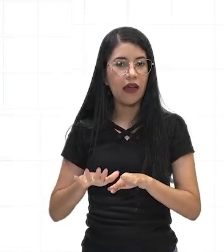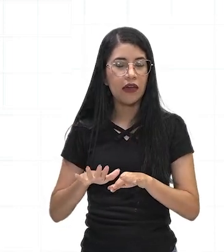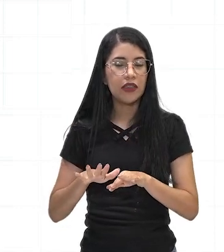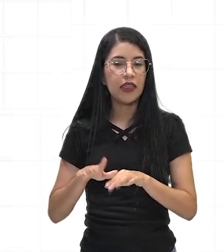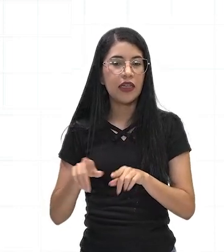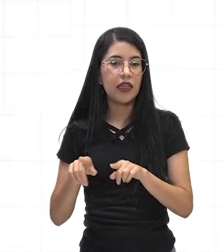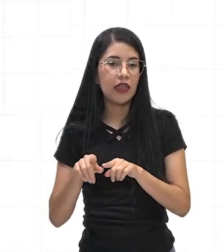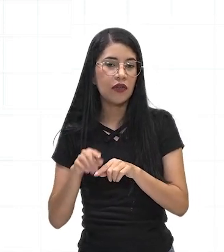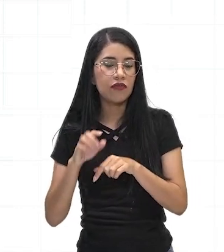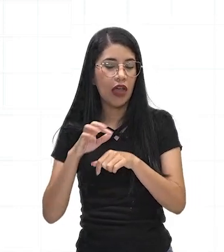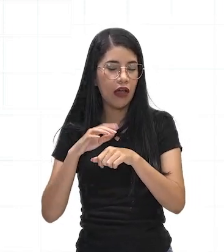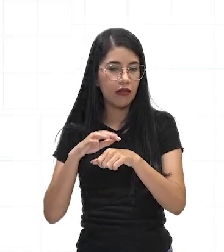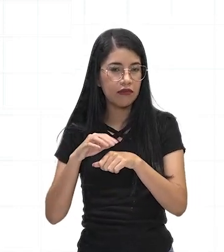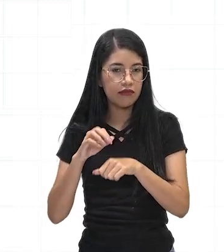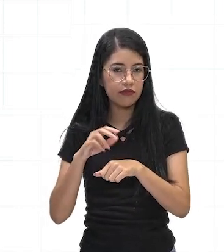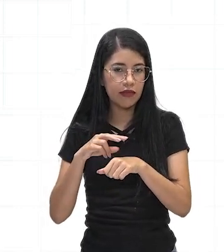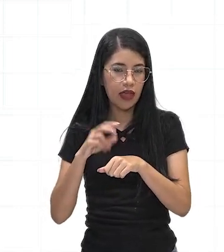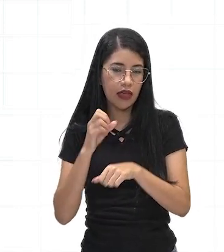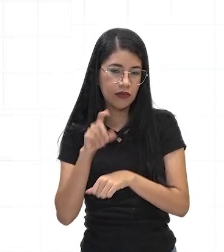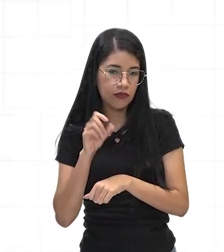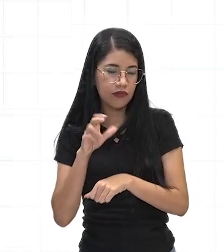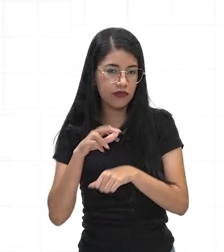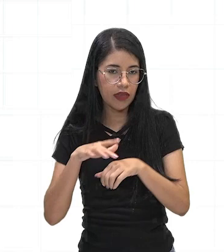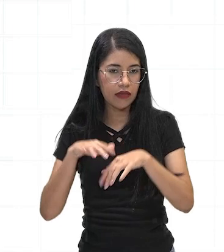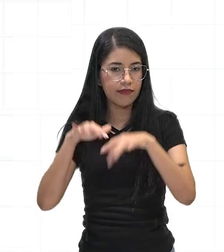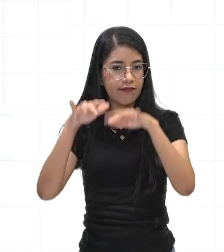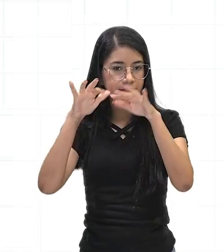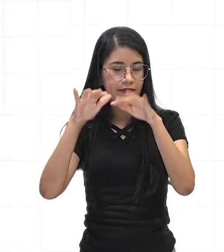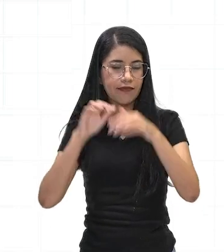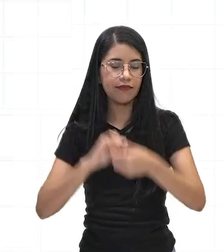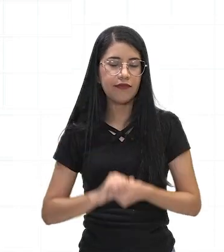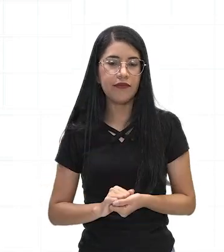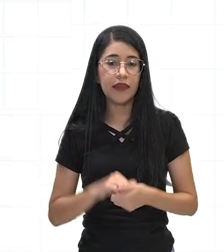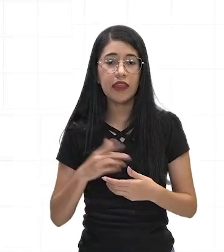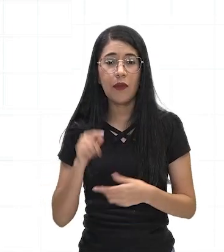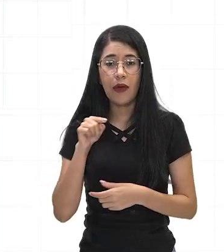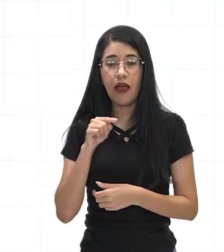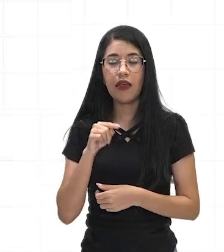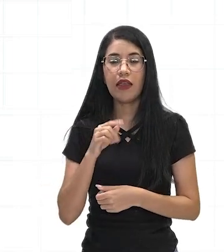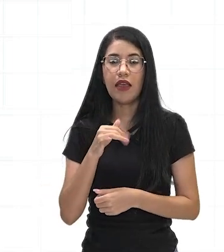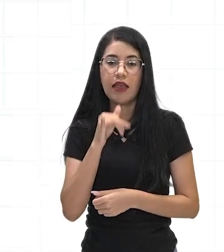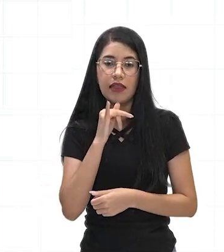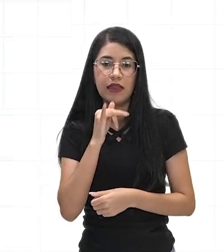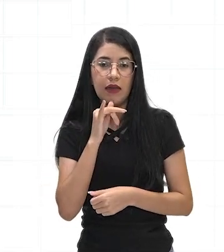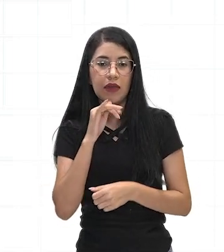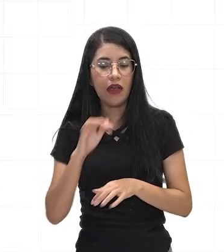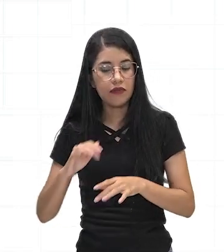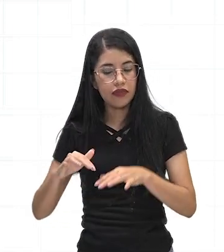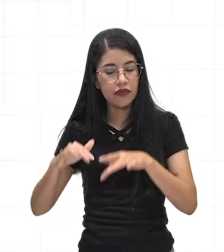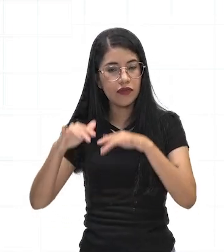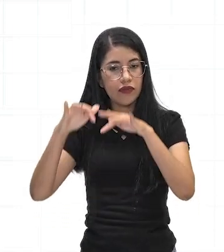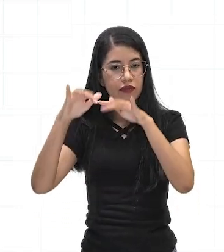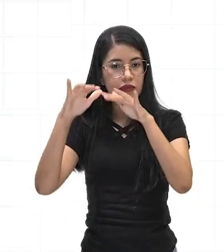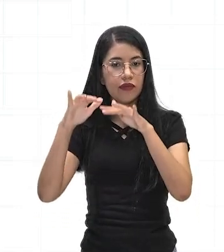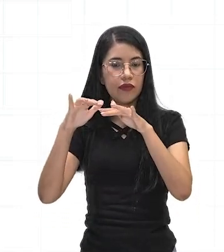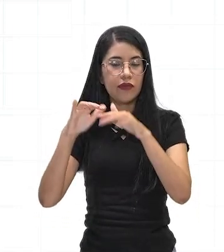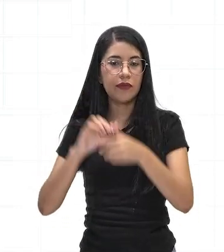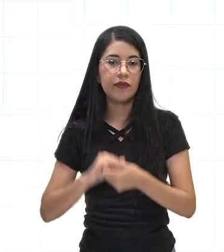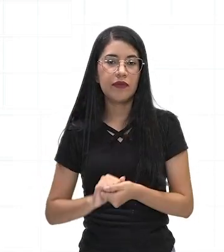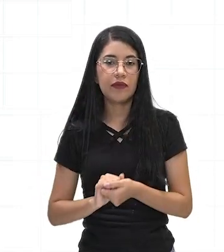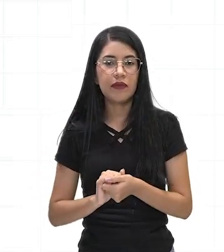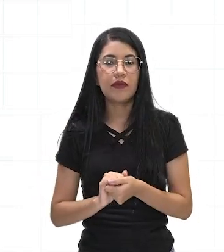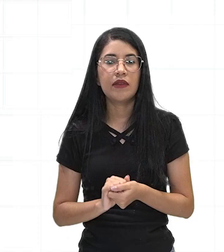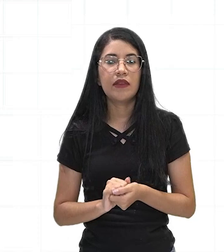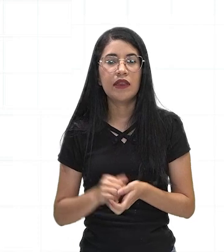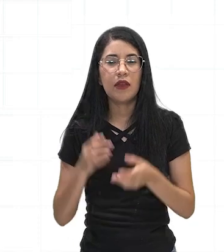ali puxando, atraindo ali essa água, né? Então, nesse caso, a gente já vai ter uma maré alta. Do lado ali, ó, nas laterais,